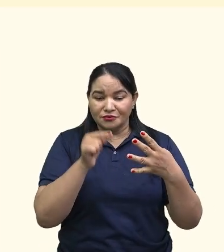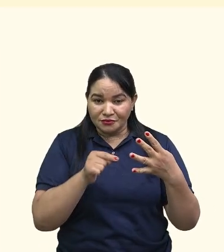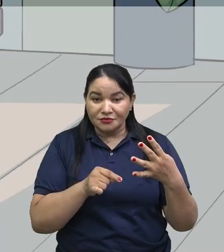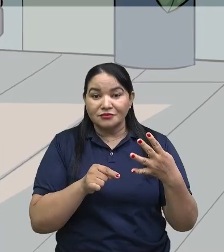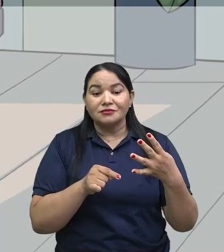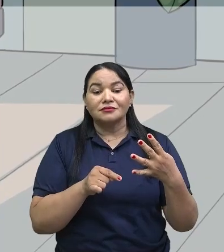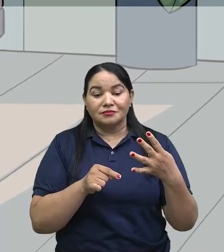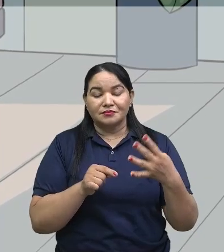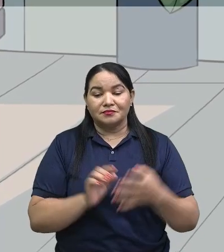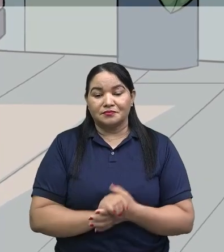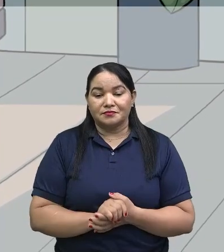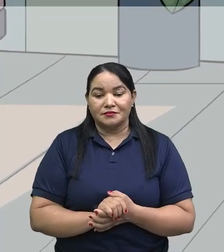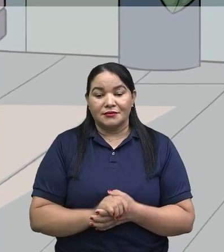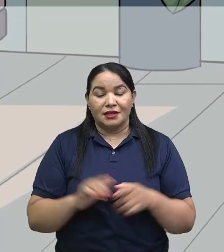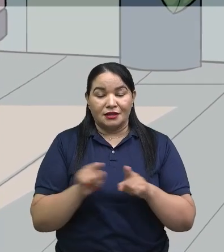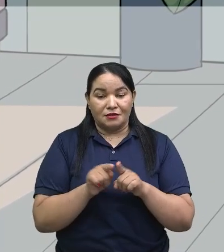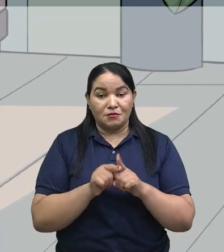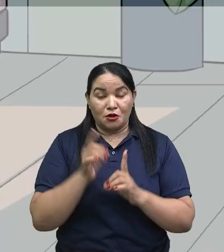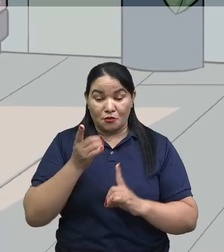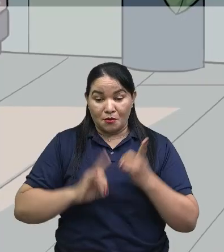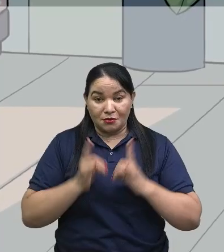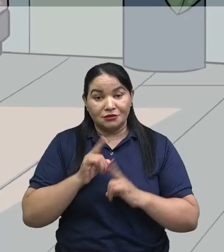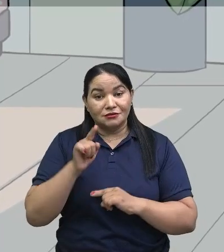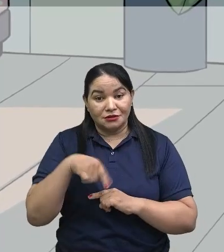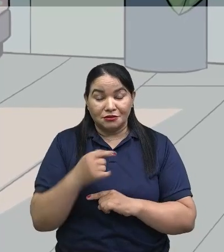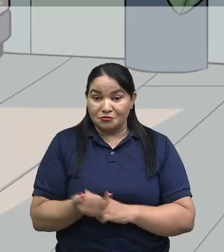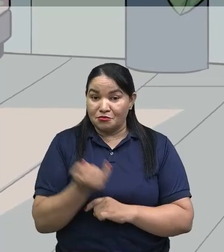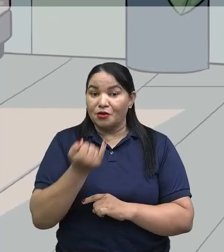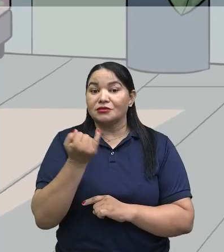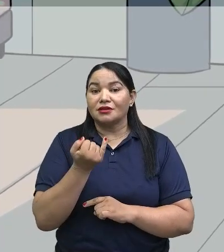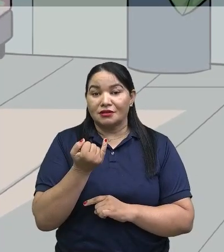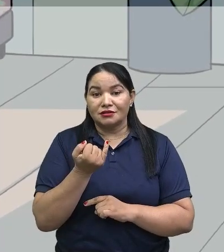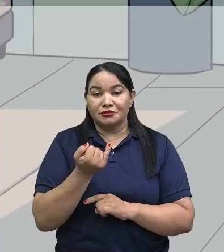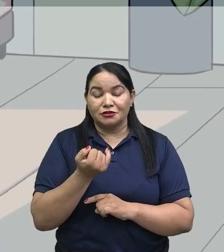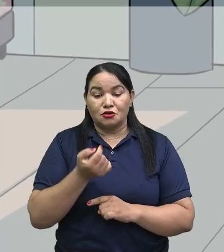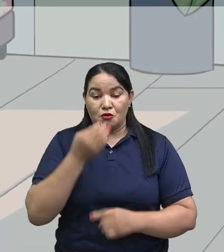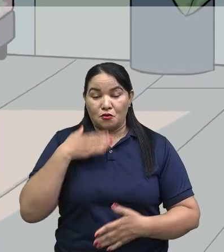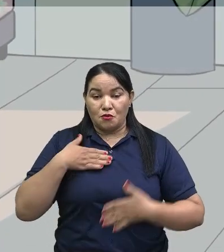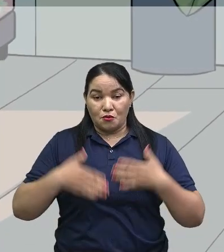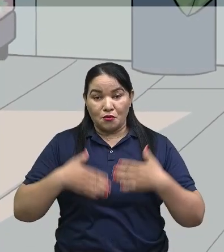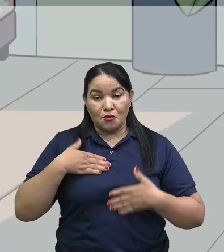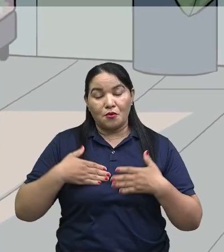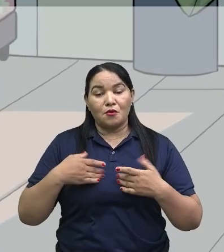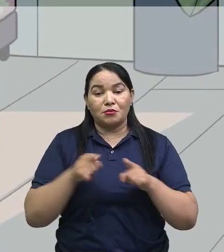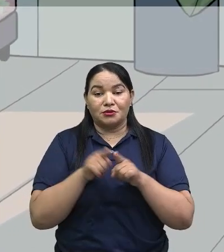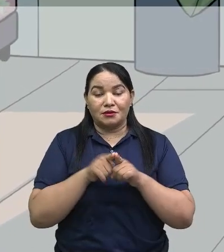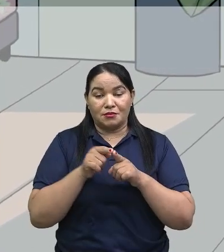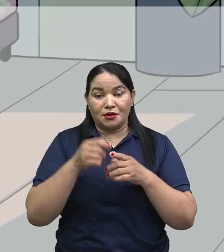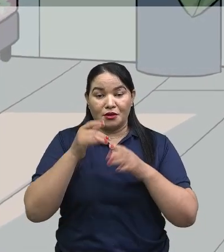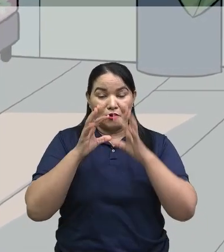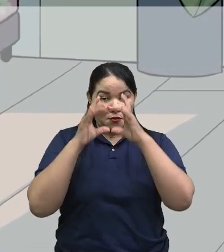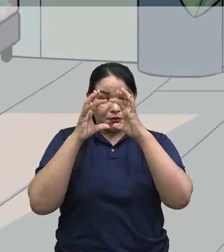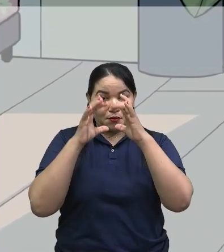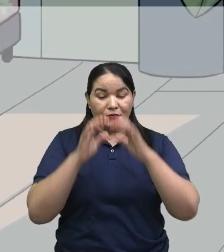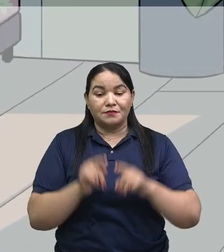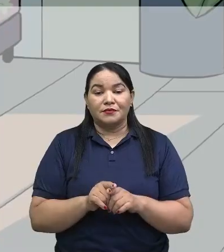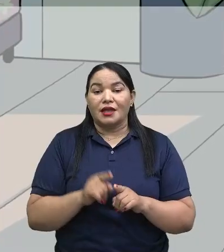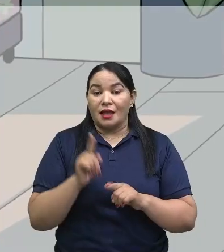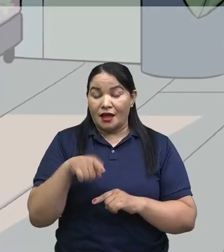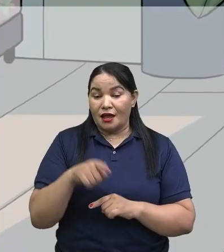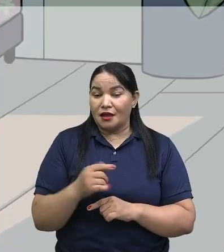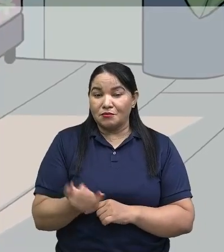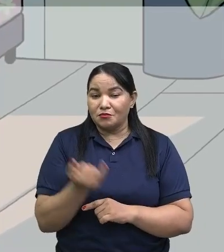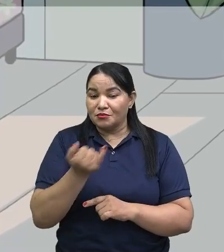hipófise. Hormônios são uma fonte importante de comunicação entre o corpo e a mente. Têm um papel central na nossa vida